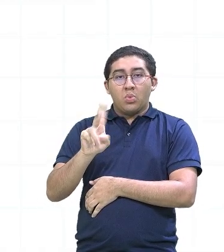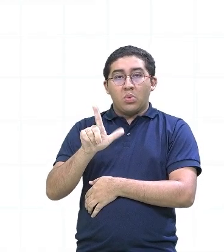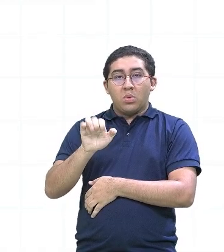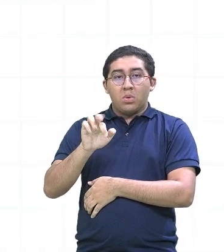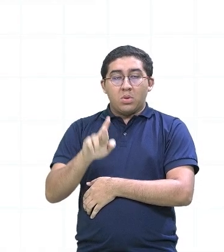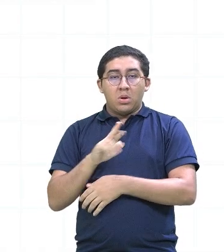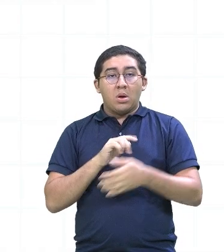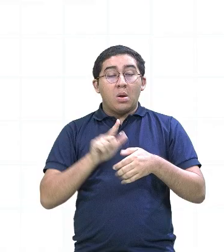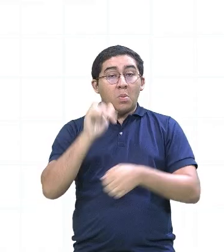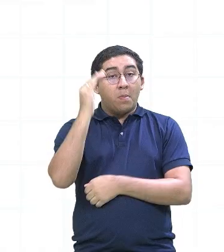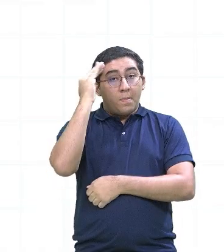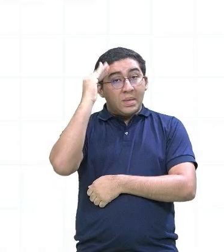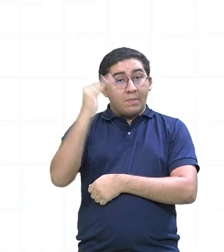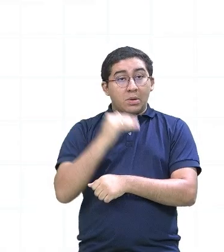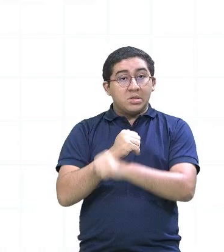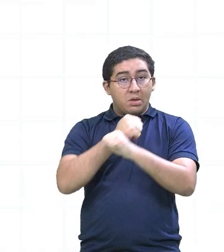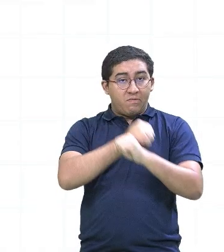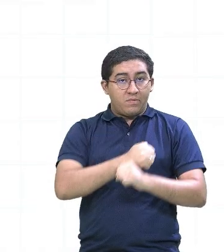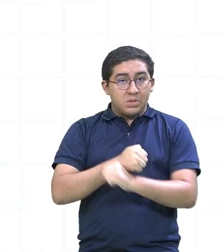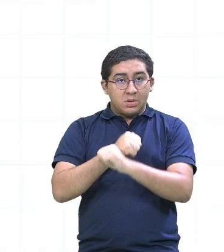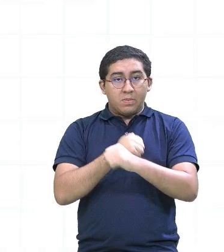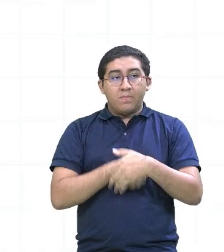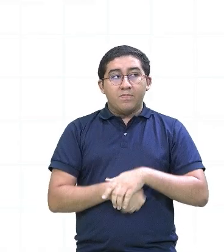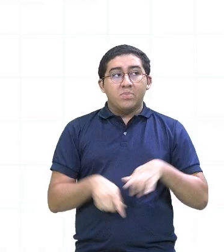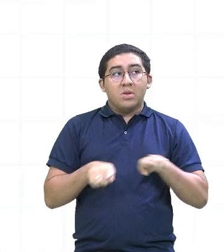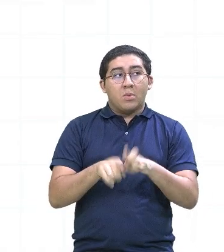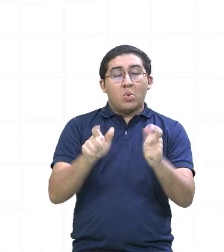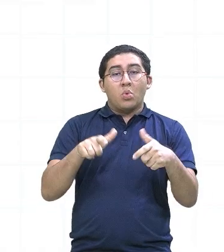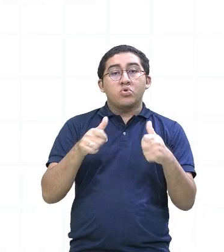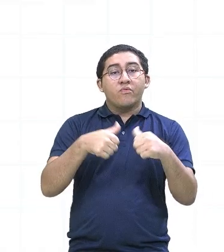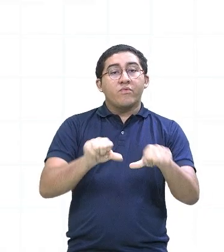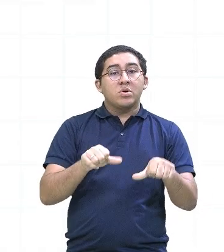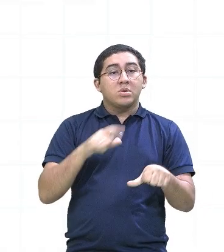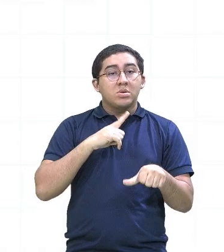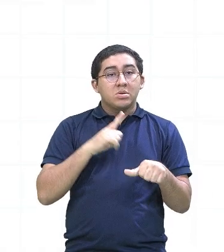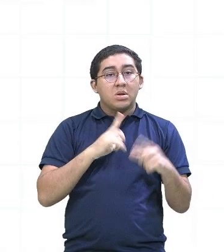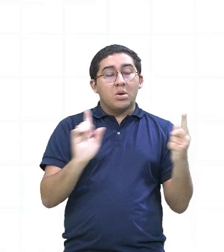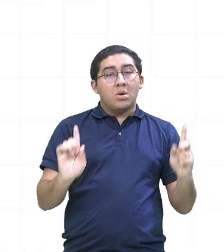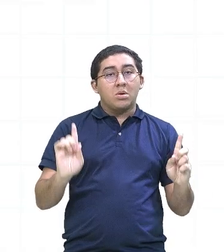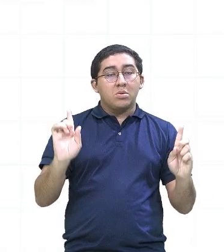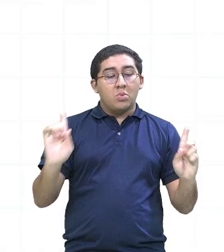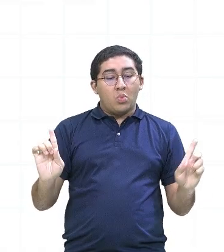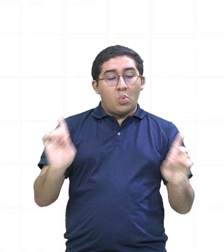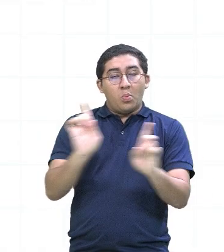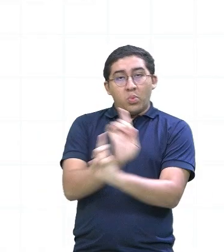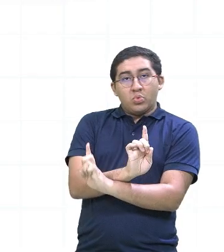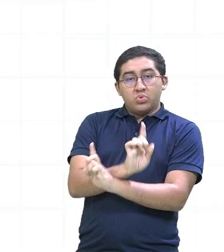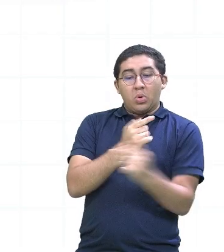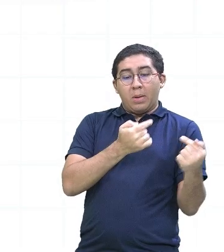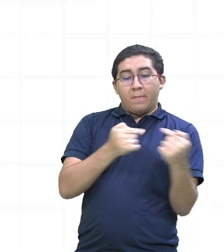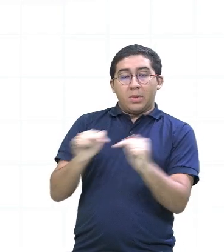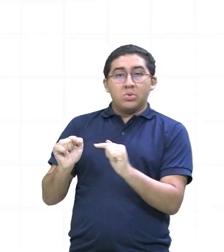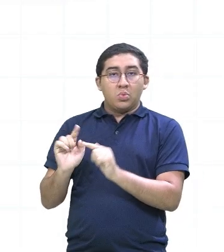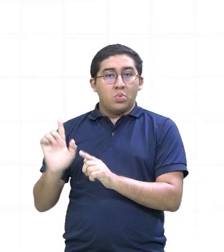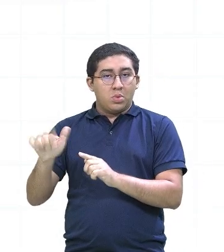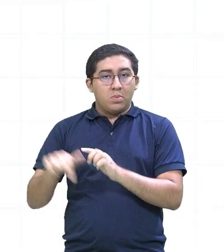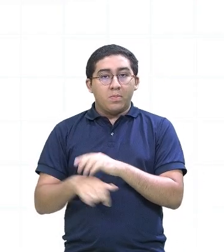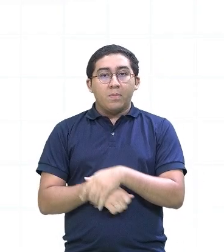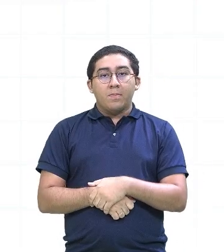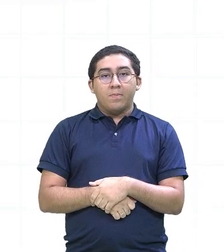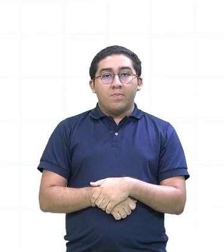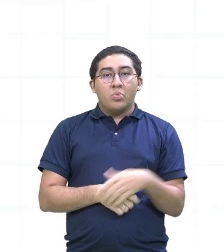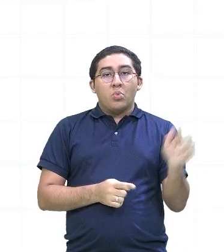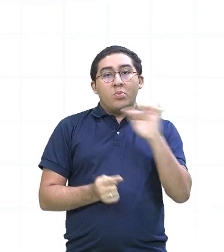jogador defensivo, ficando assim posicionado no lado oposto ao do rebatedor. Seu objetivo